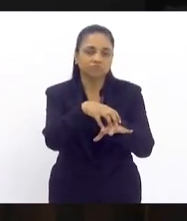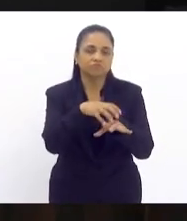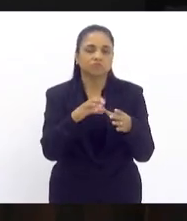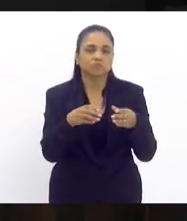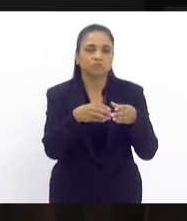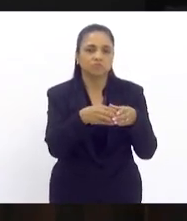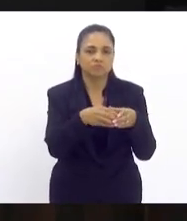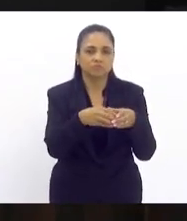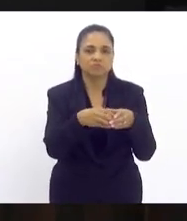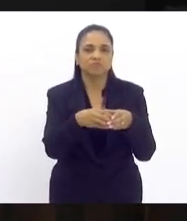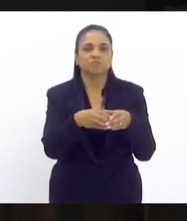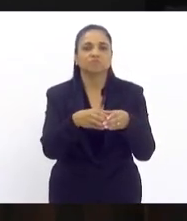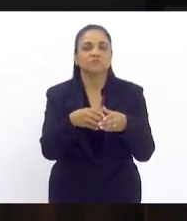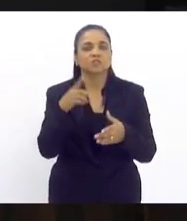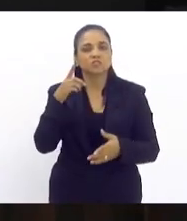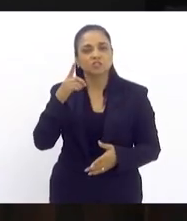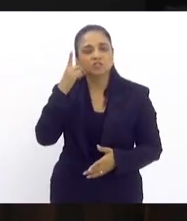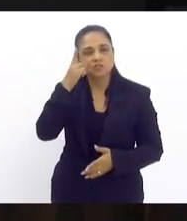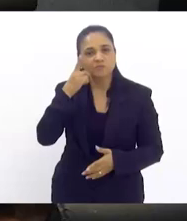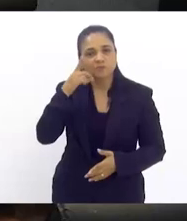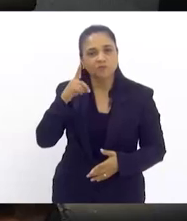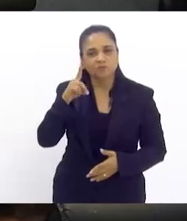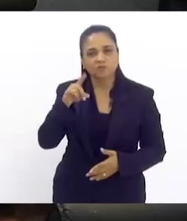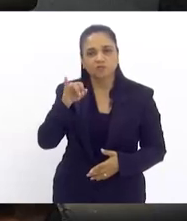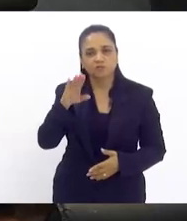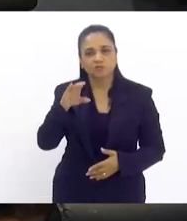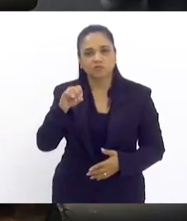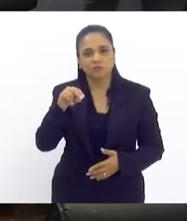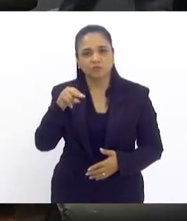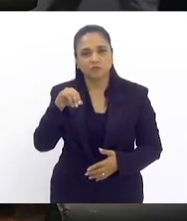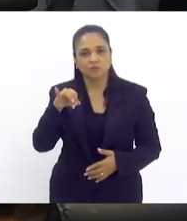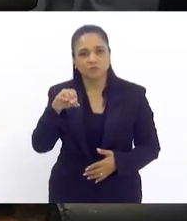nosso grande imperador, deputado Dionísio Lins.